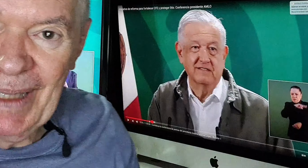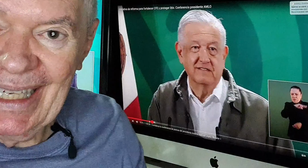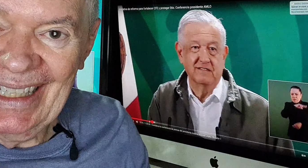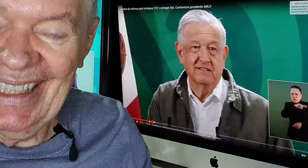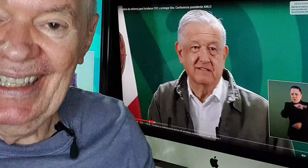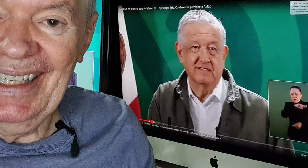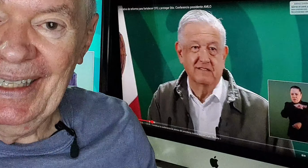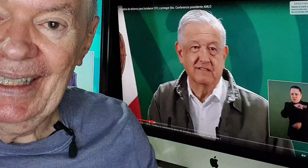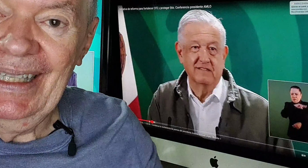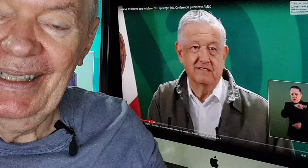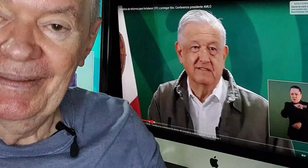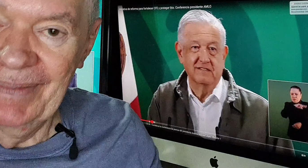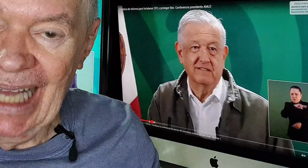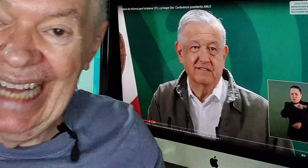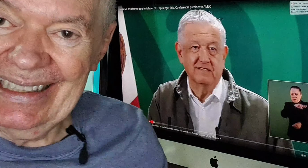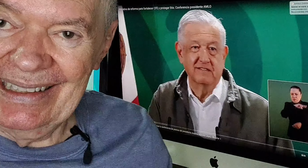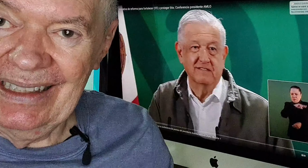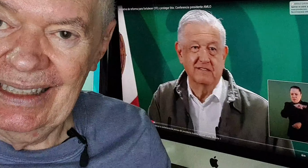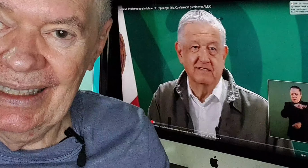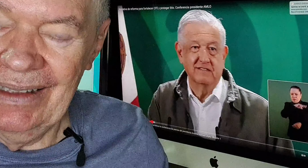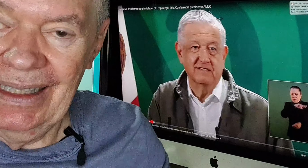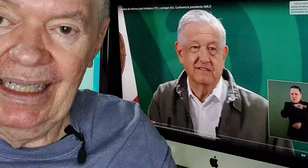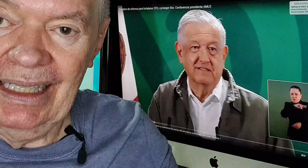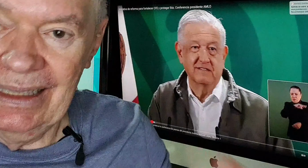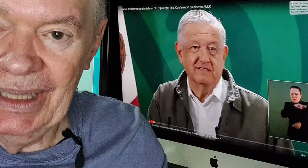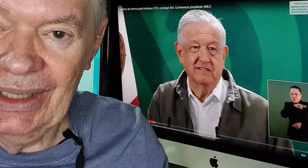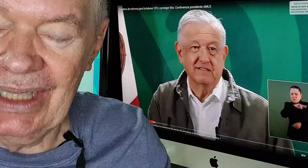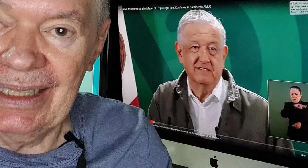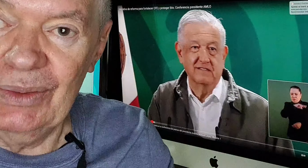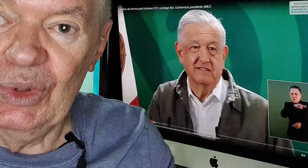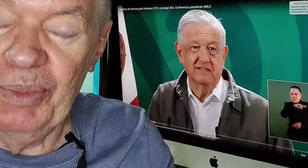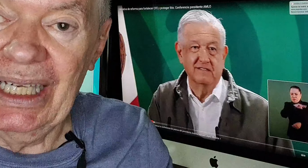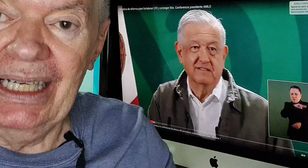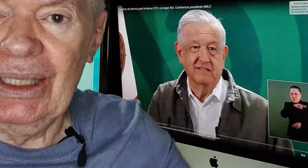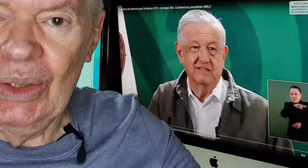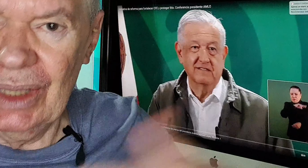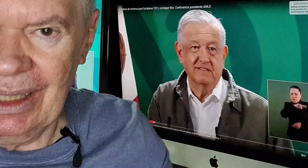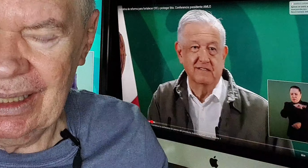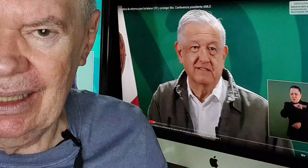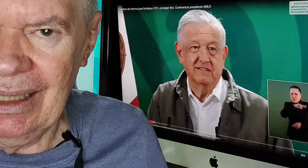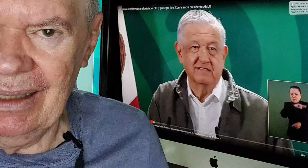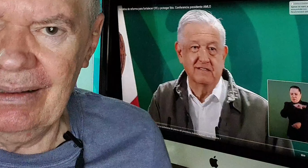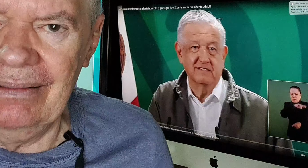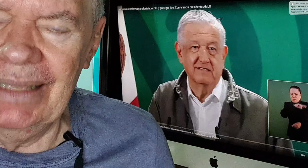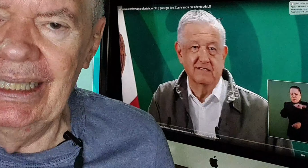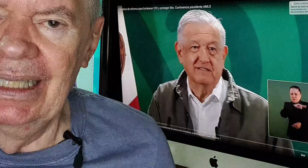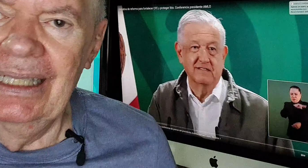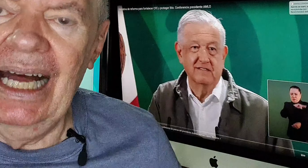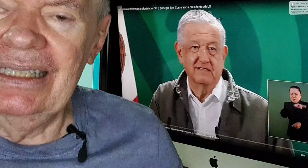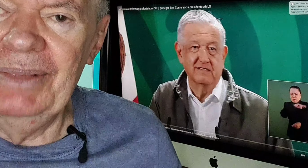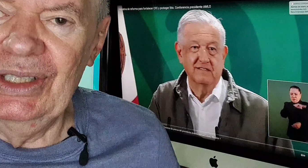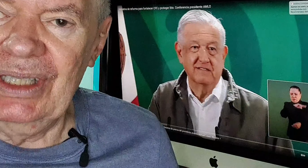ele explica que antes dele, né, a administração do Penha Neto e outras tantas, não